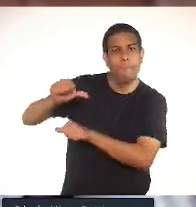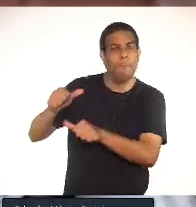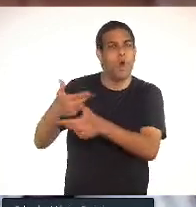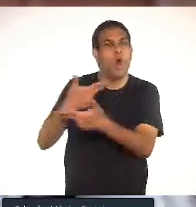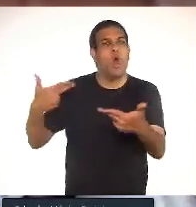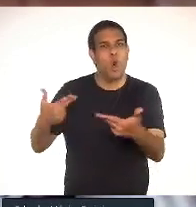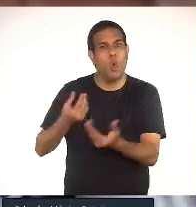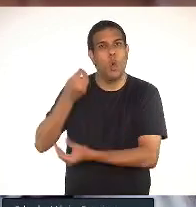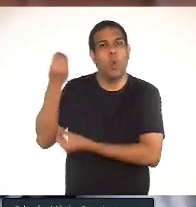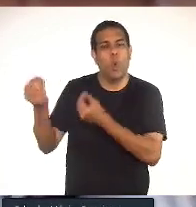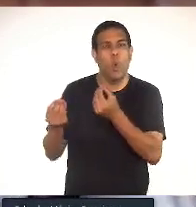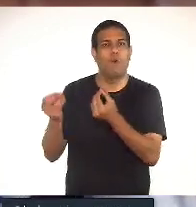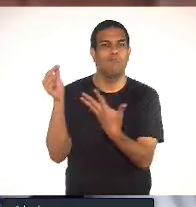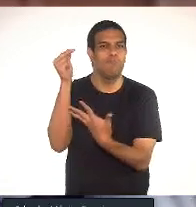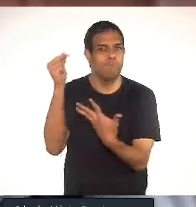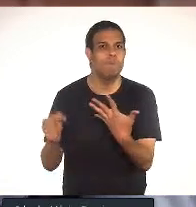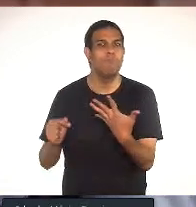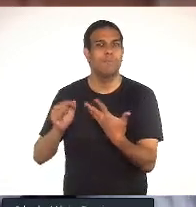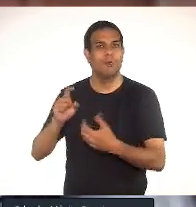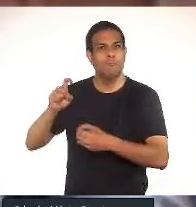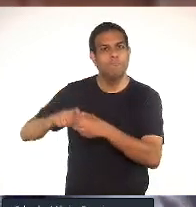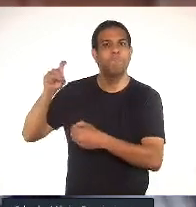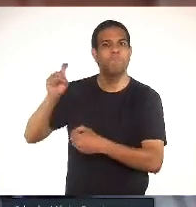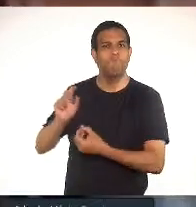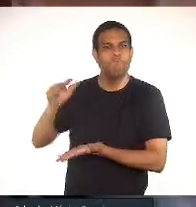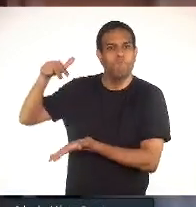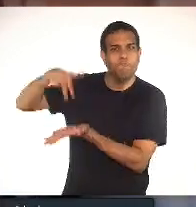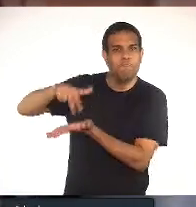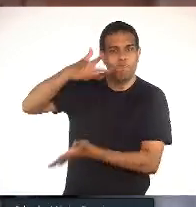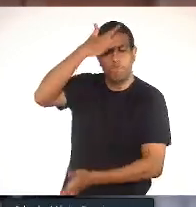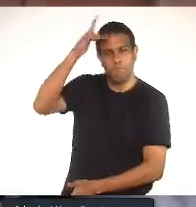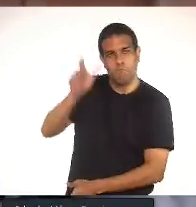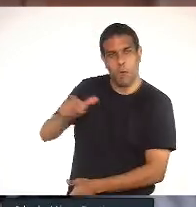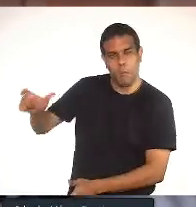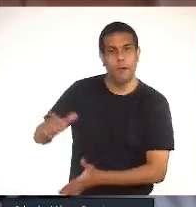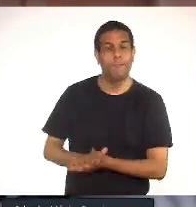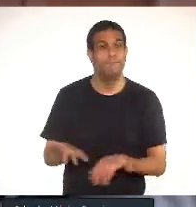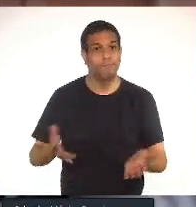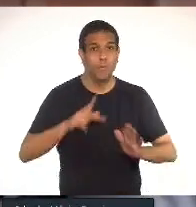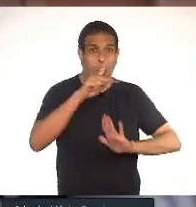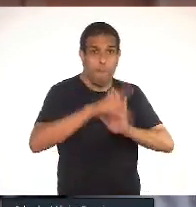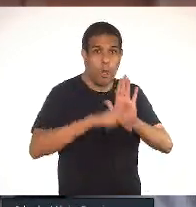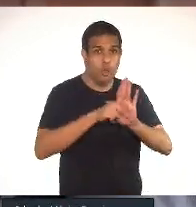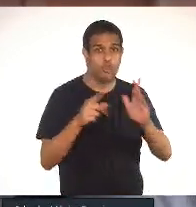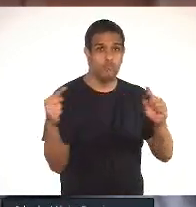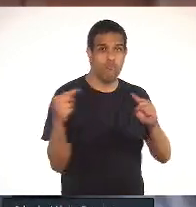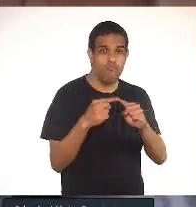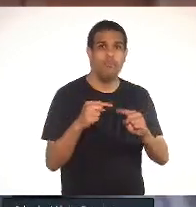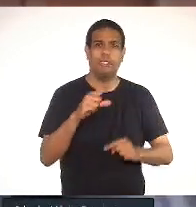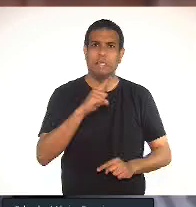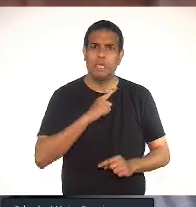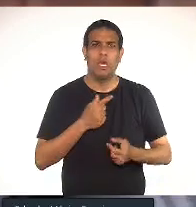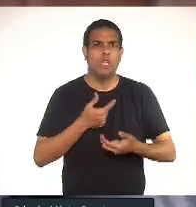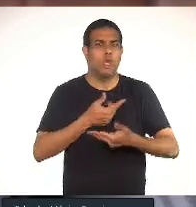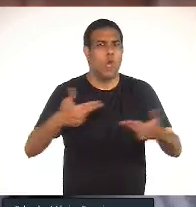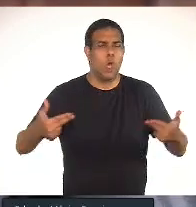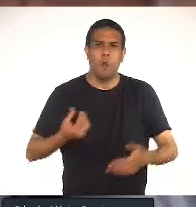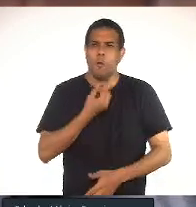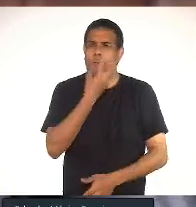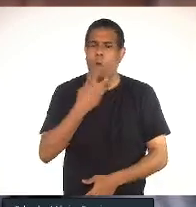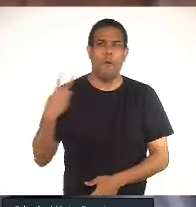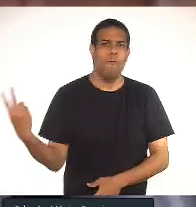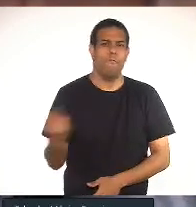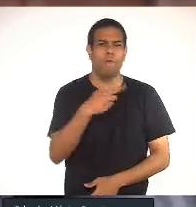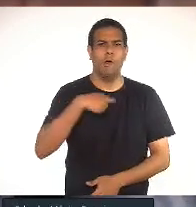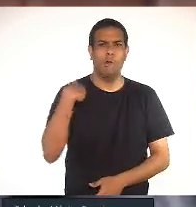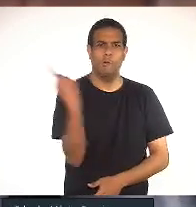da autodeterminação, da autogestão e autonomia. Sendo assim, o presente projeto possui enorme relevância